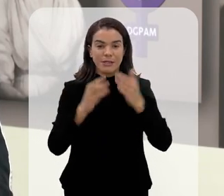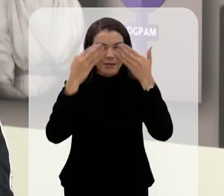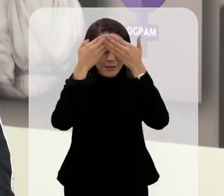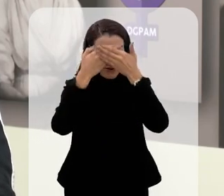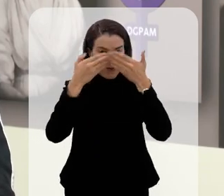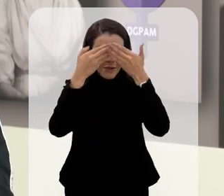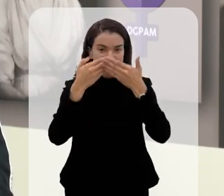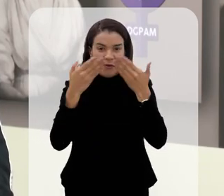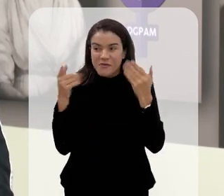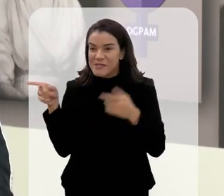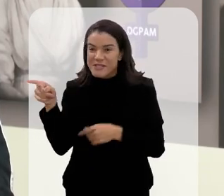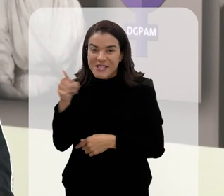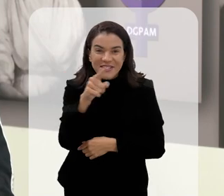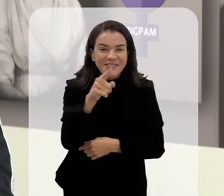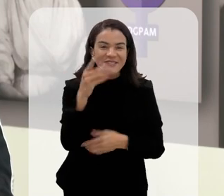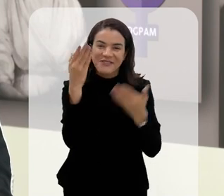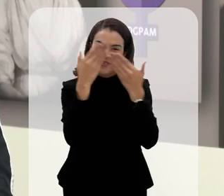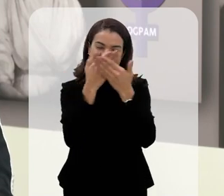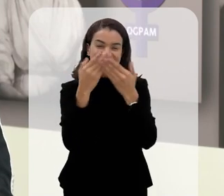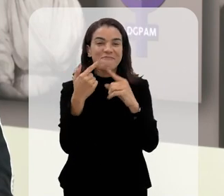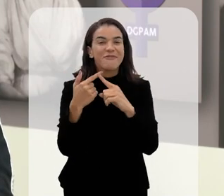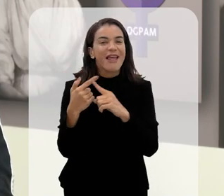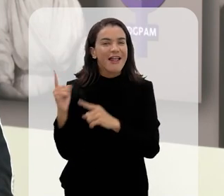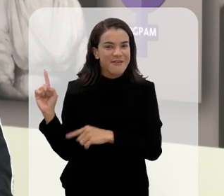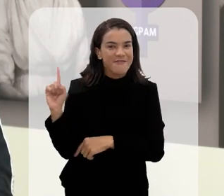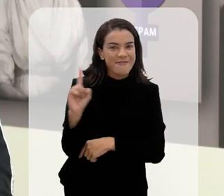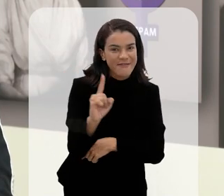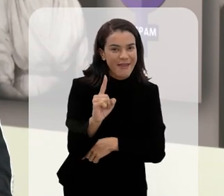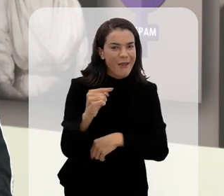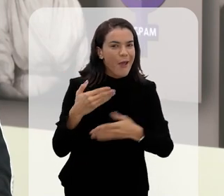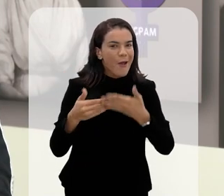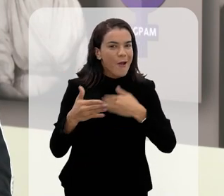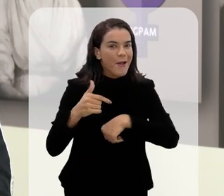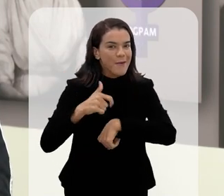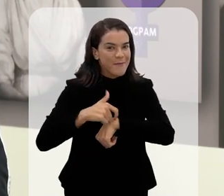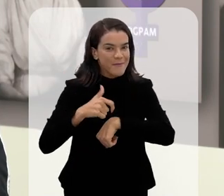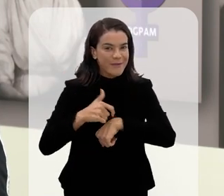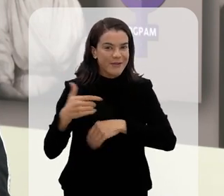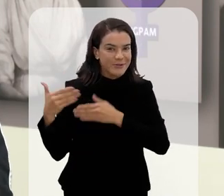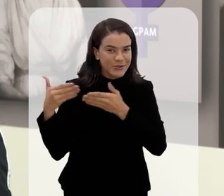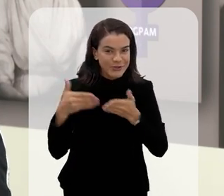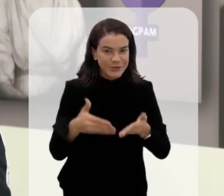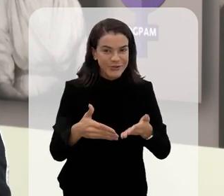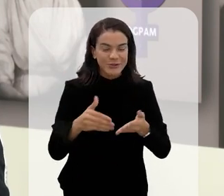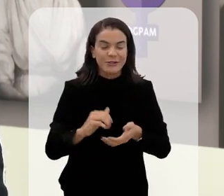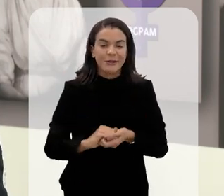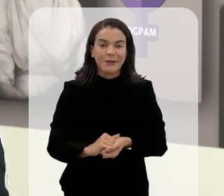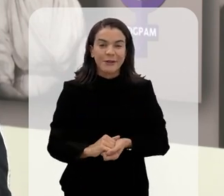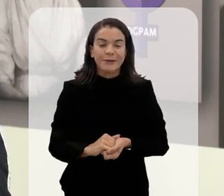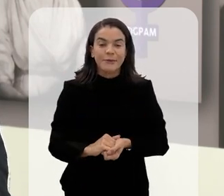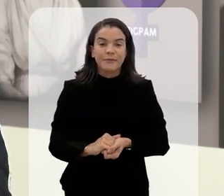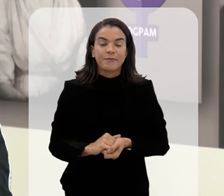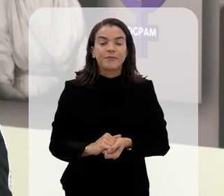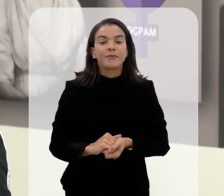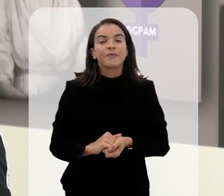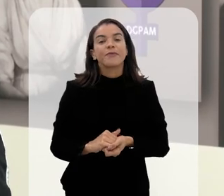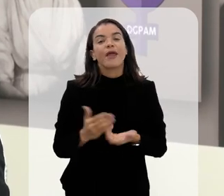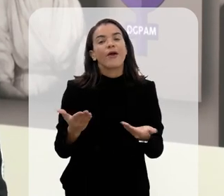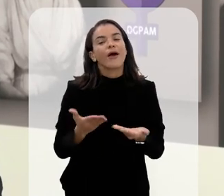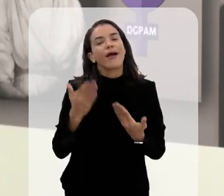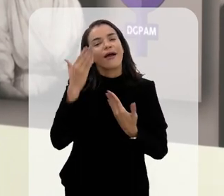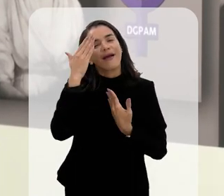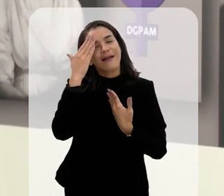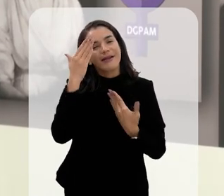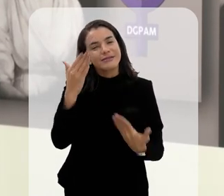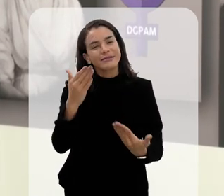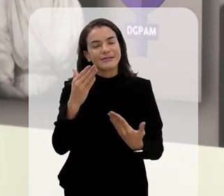da Umbanda, que vocês não estão vendo ela aí, mas ela vai chegar a qualquer momento, certo? Então vamos começar